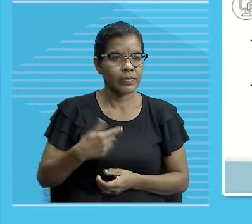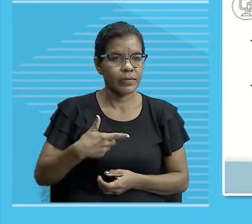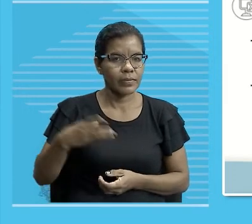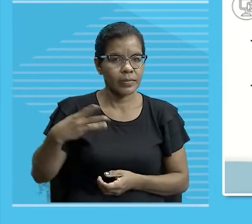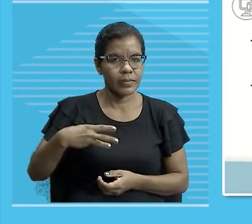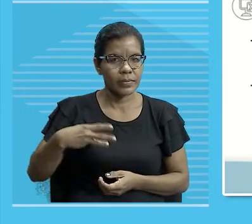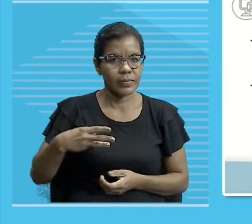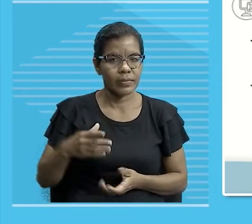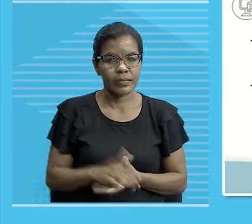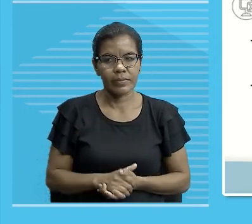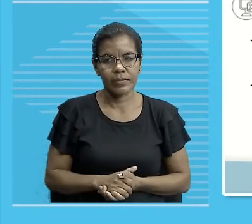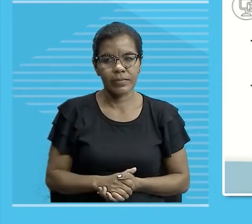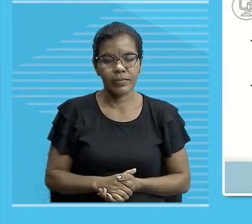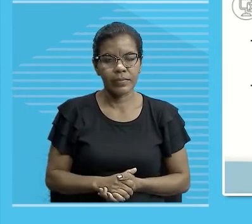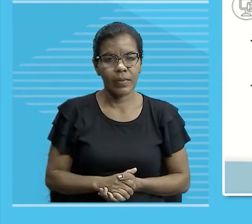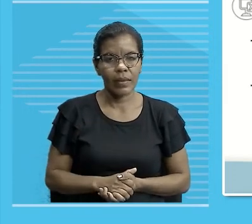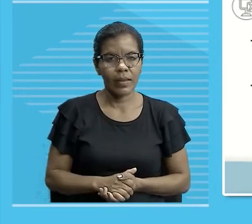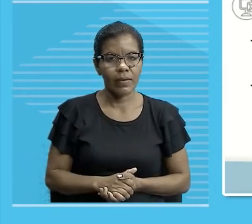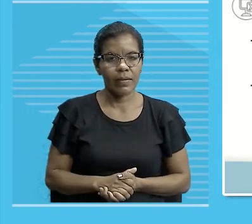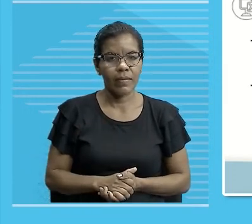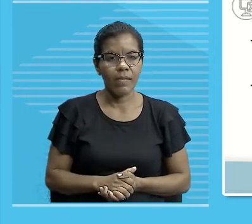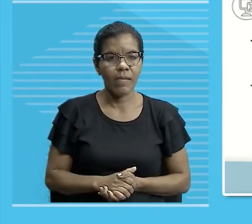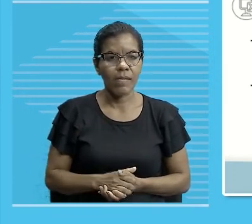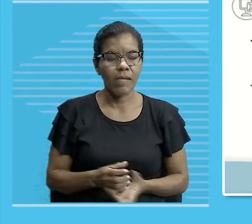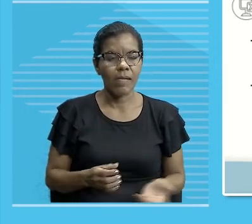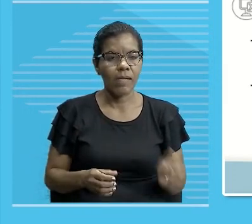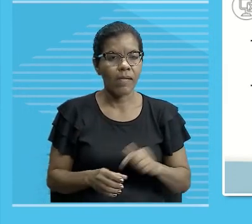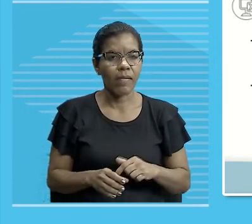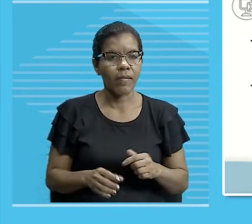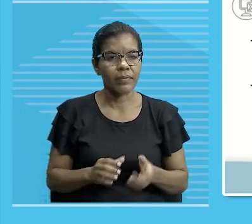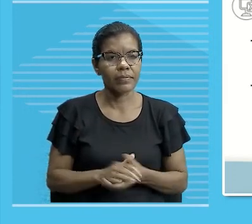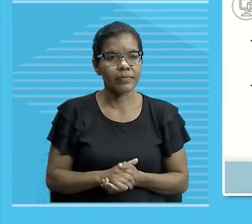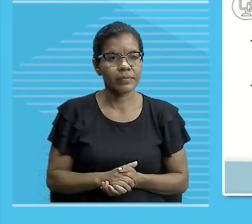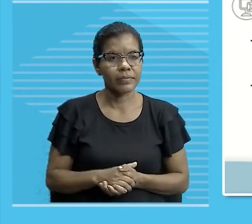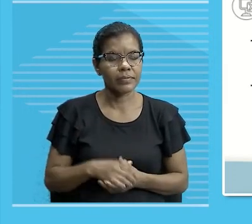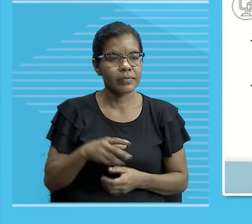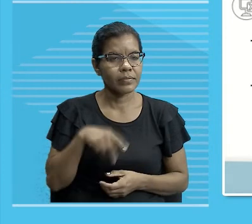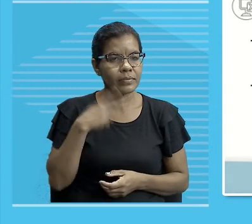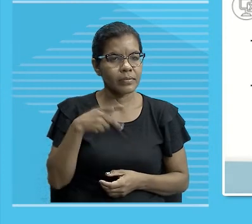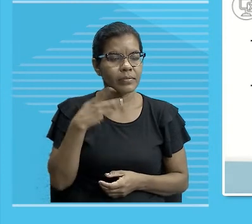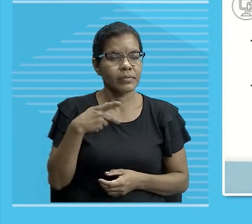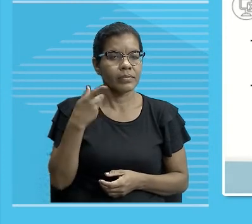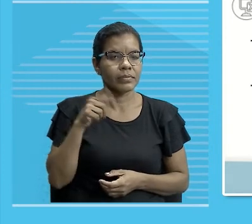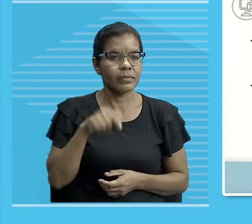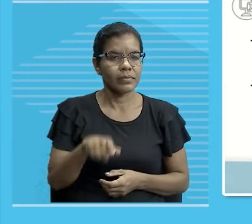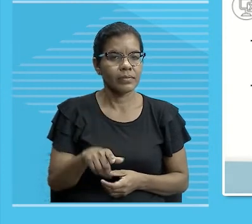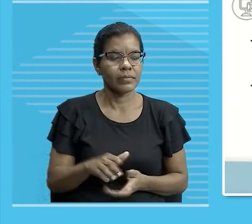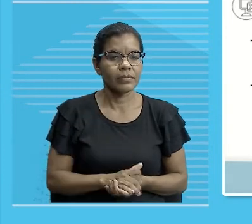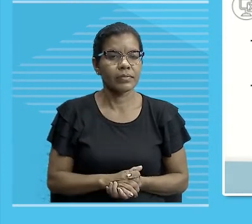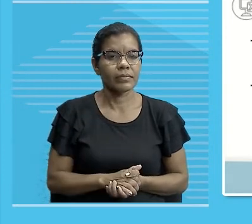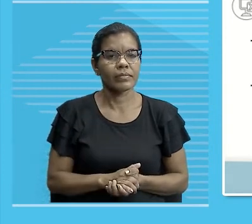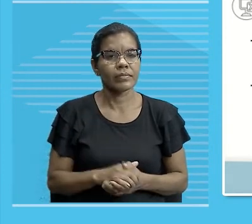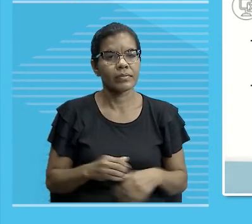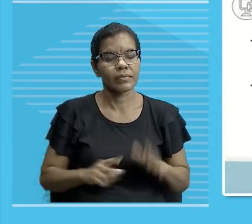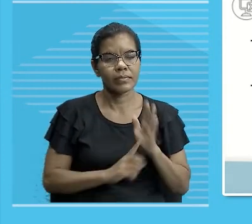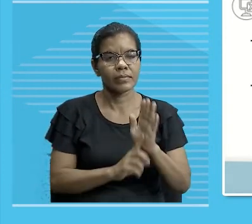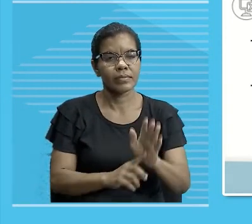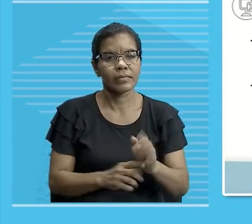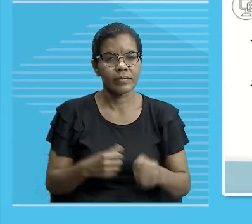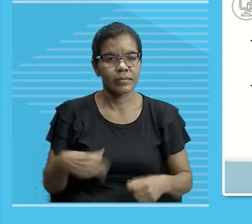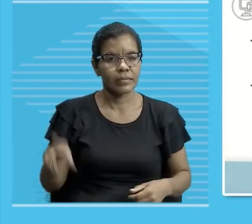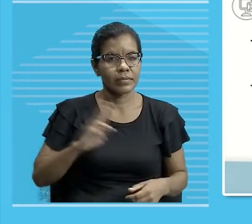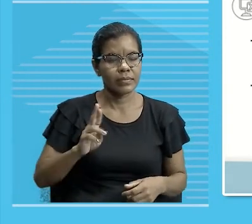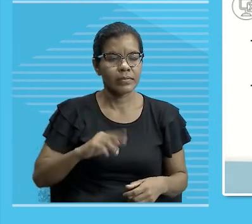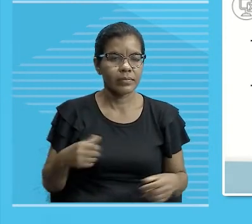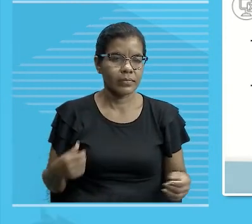minutinhos e logo em seguida eu volto para comentar com vocês e mostrar o gabarito. Até